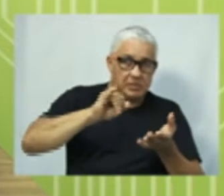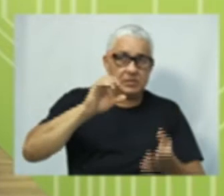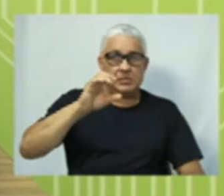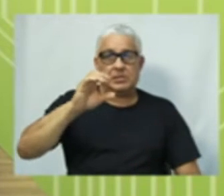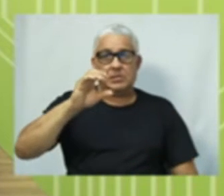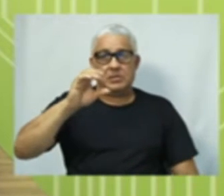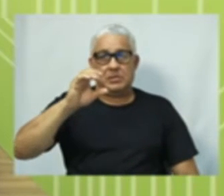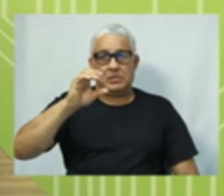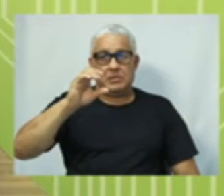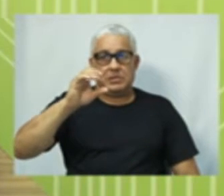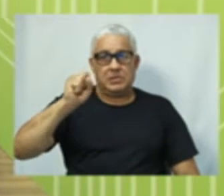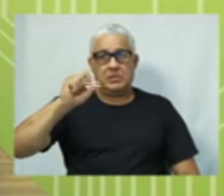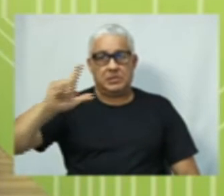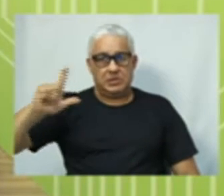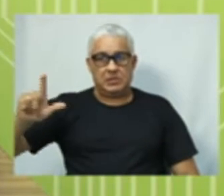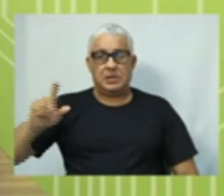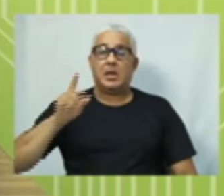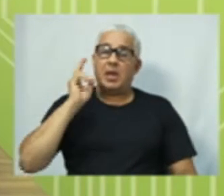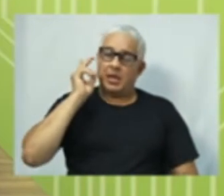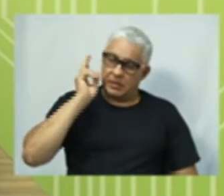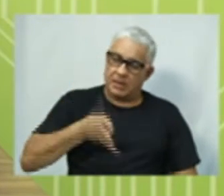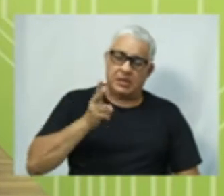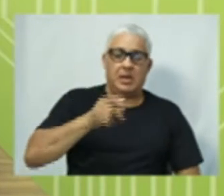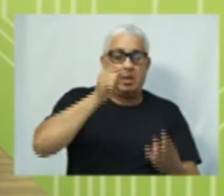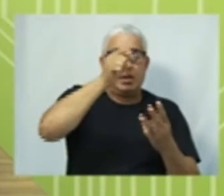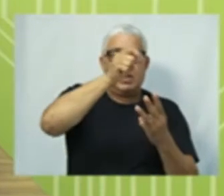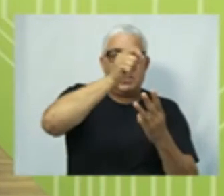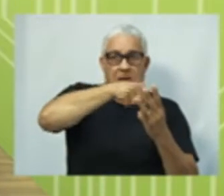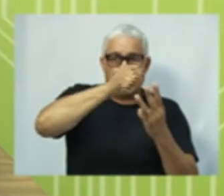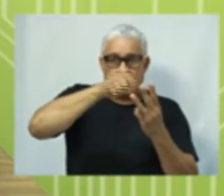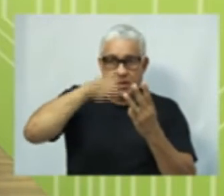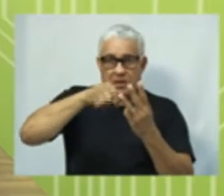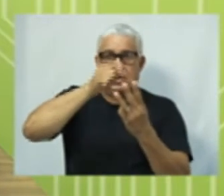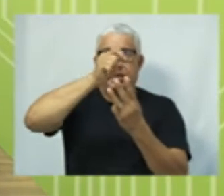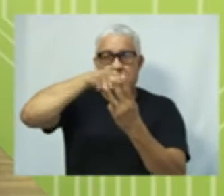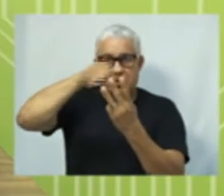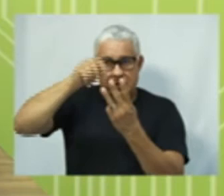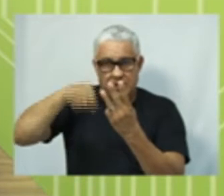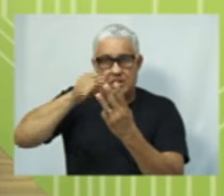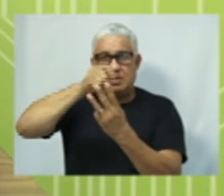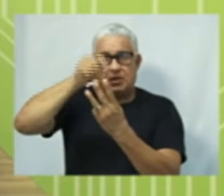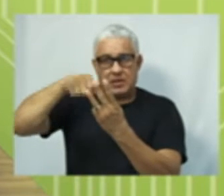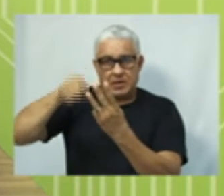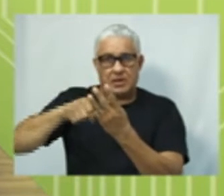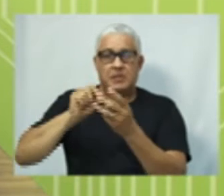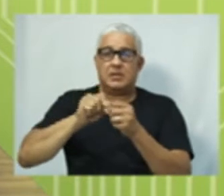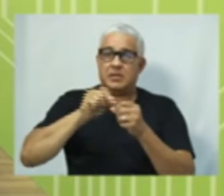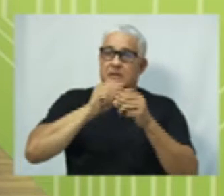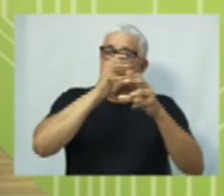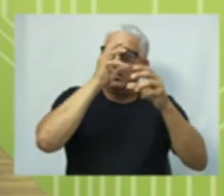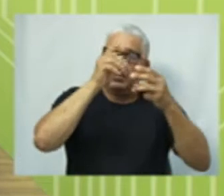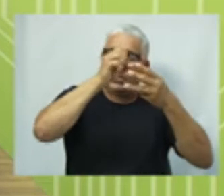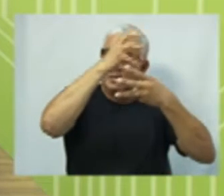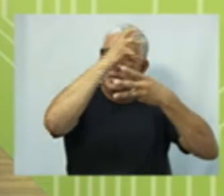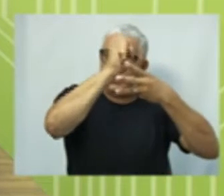é trimestre, né? E nós fazemos o quê? Fazemos a